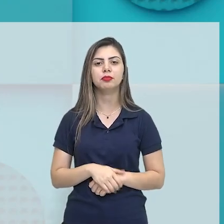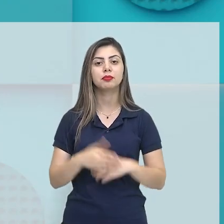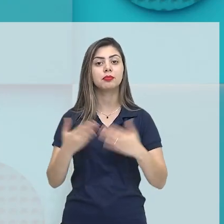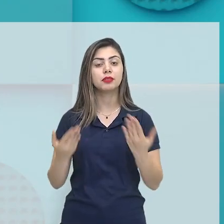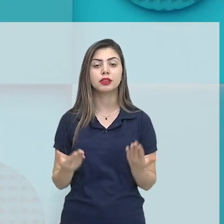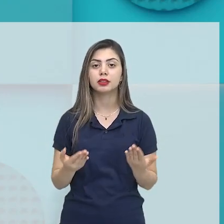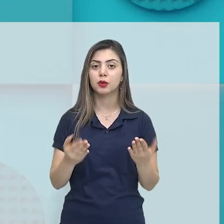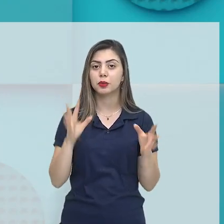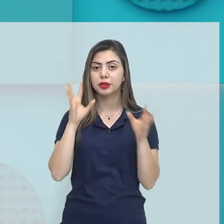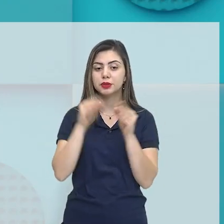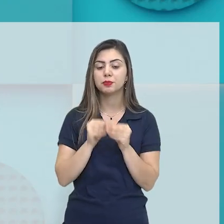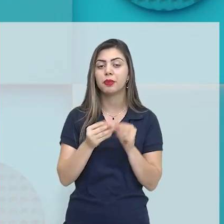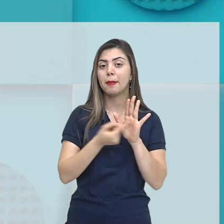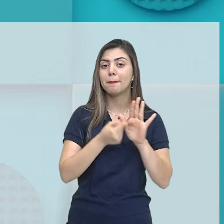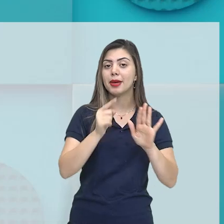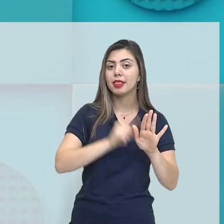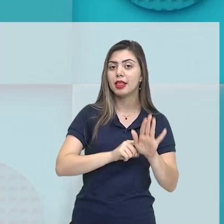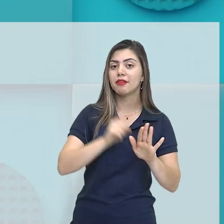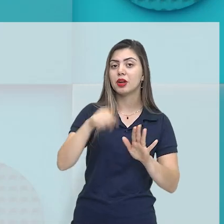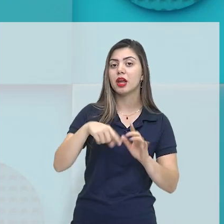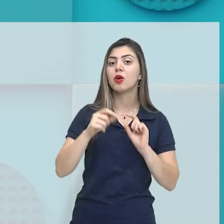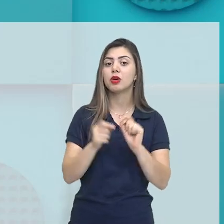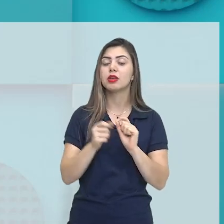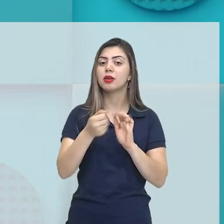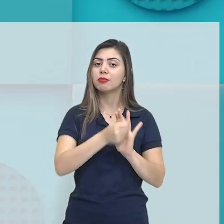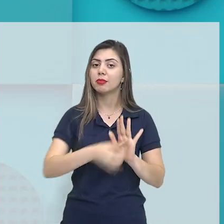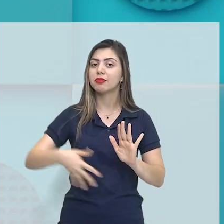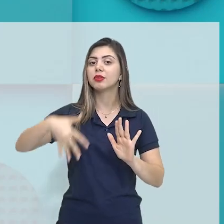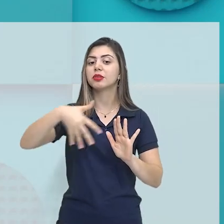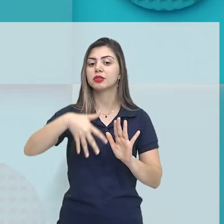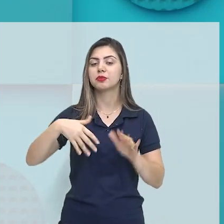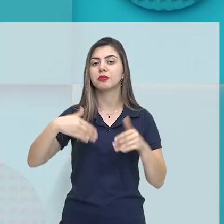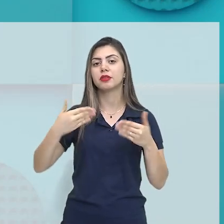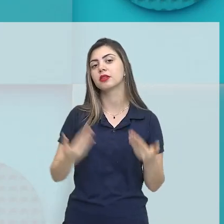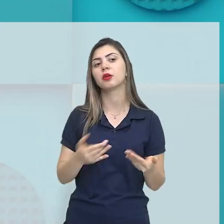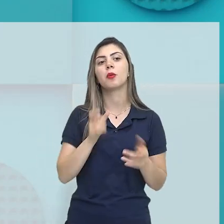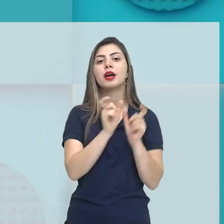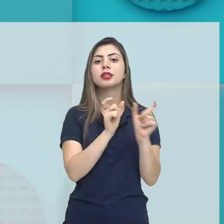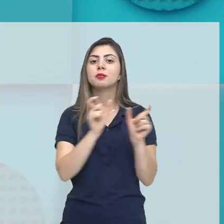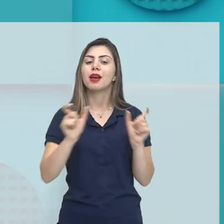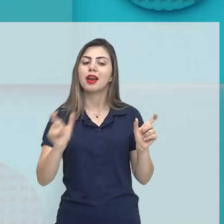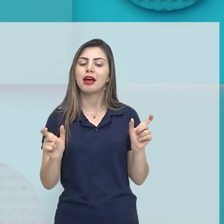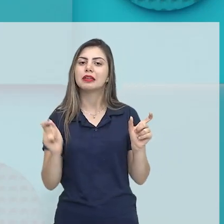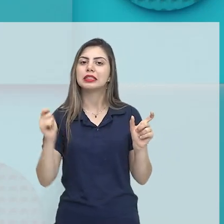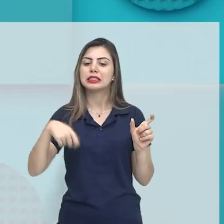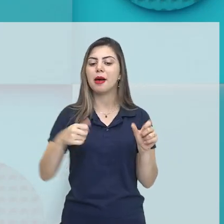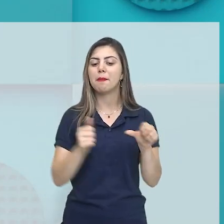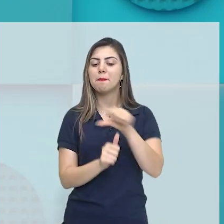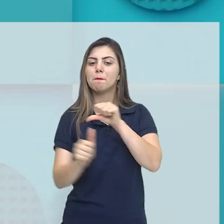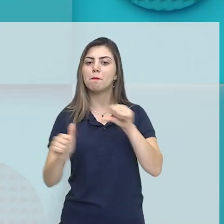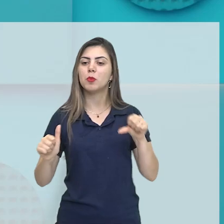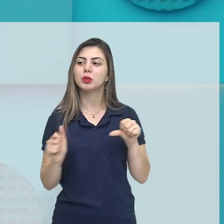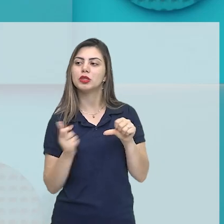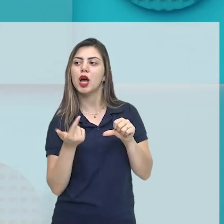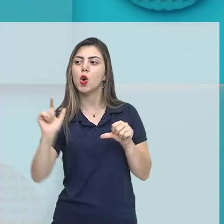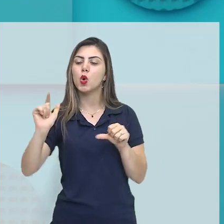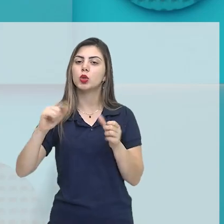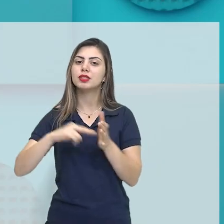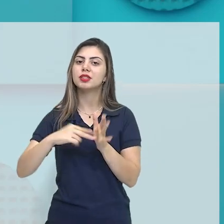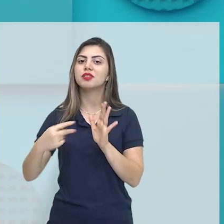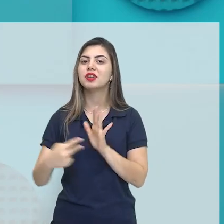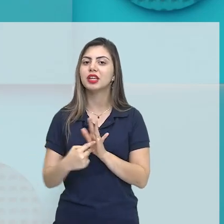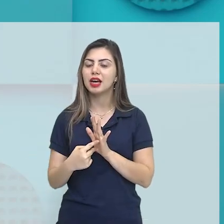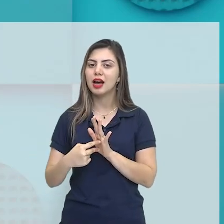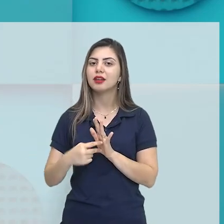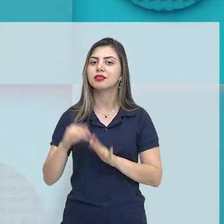Então, metáfora é uma figura de linguagem. Então, as palavras tomam novos sentidos